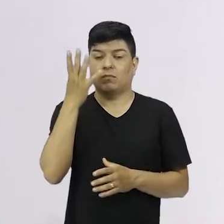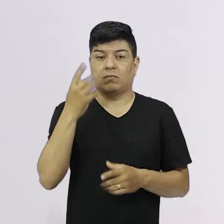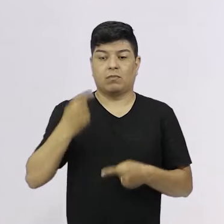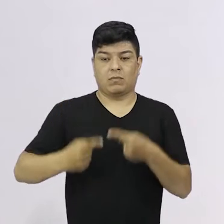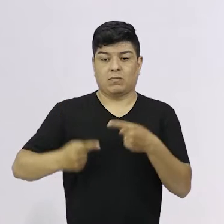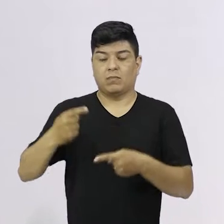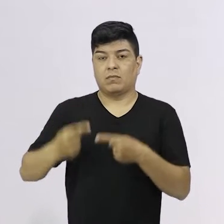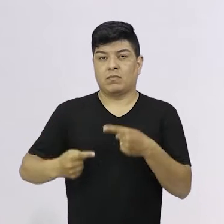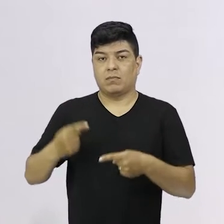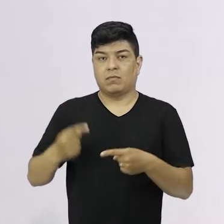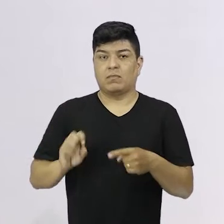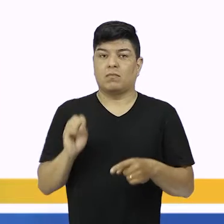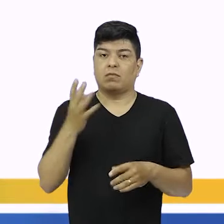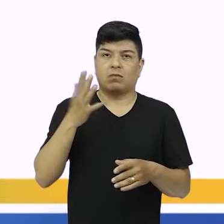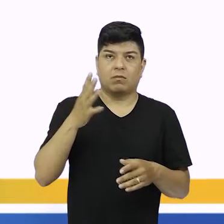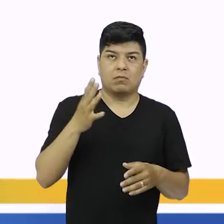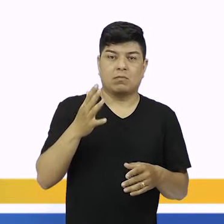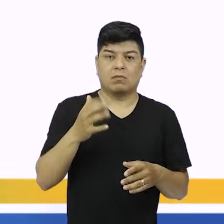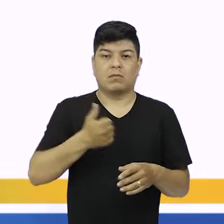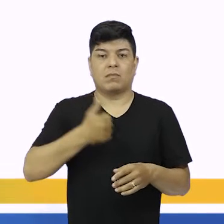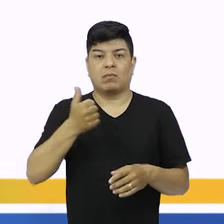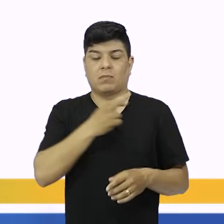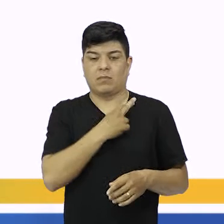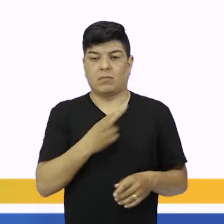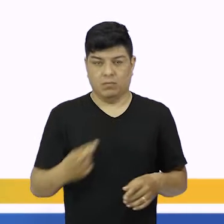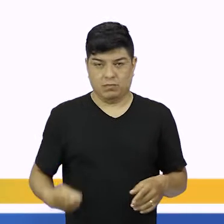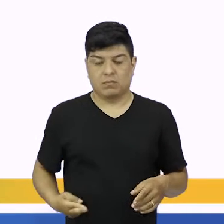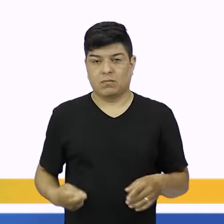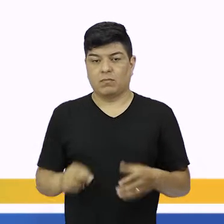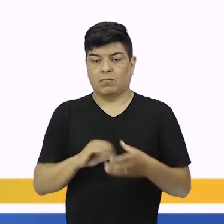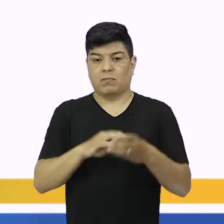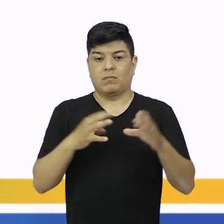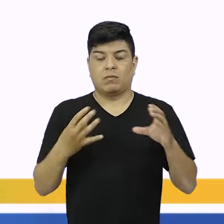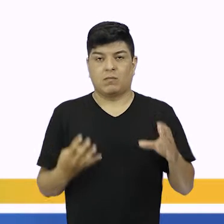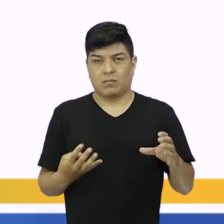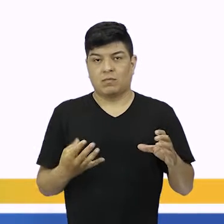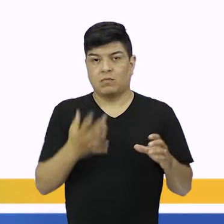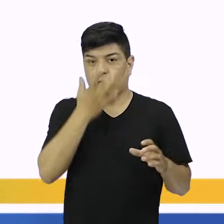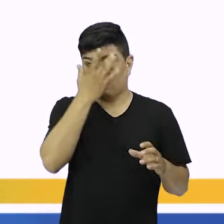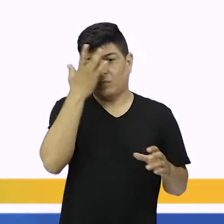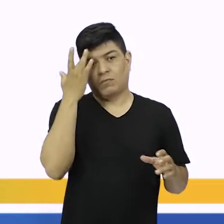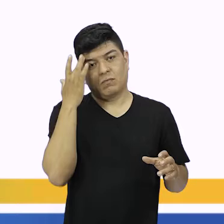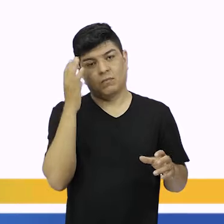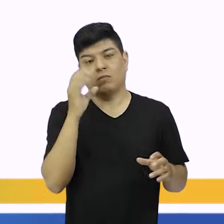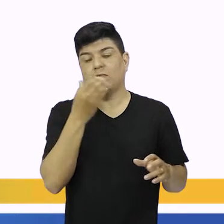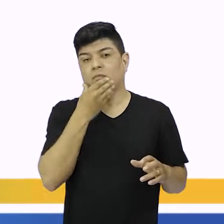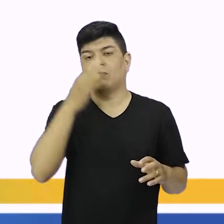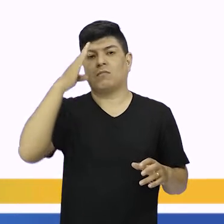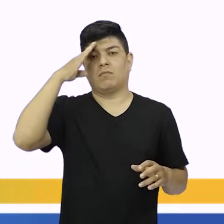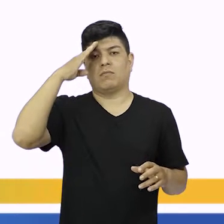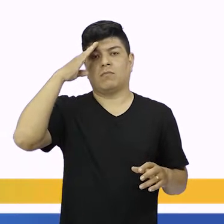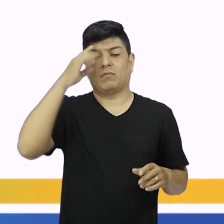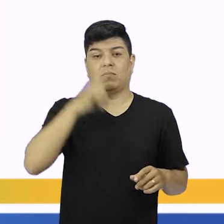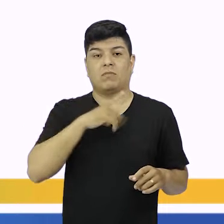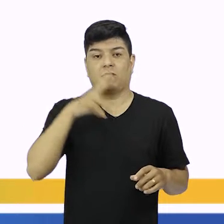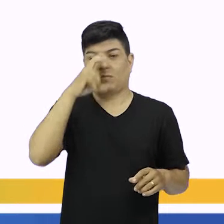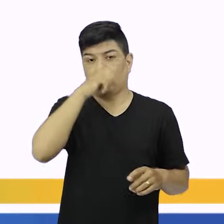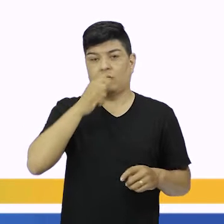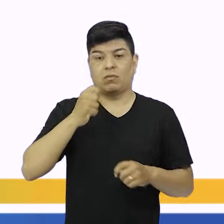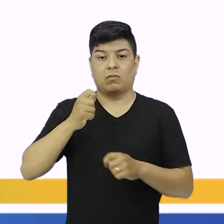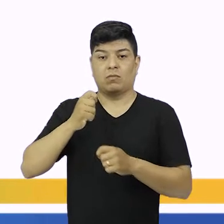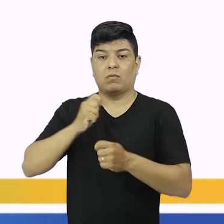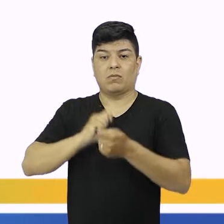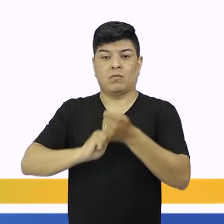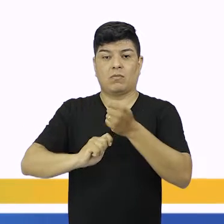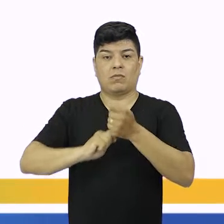política brasileira ocorrido durante a Primeira República, né? Caracteriza-se por uma pessoa, o coronel, que detinha o poder